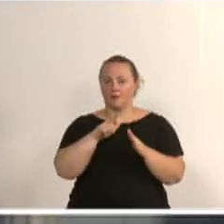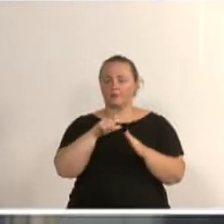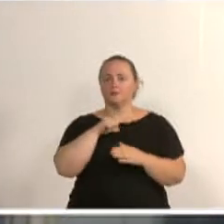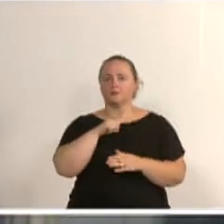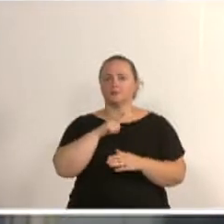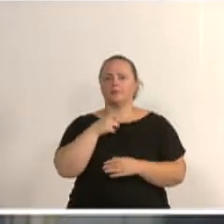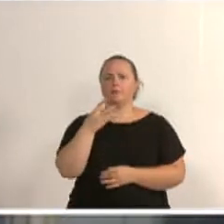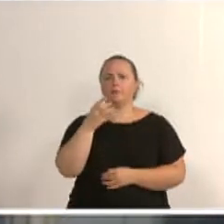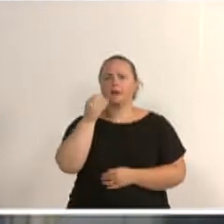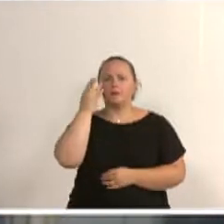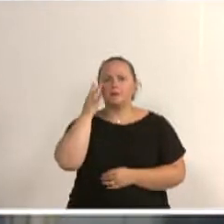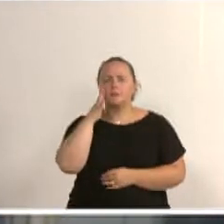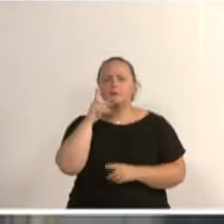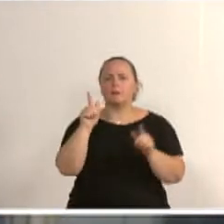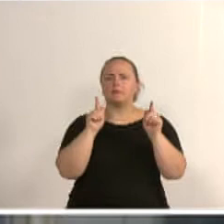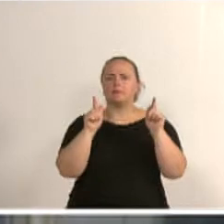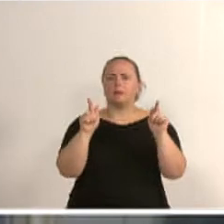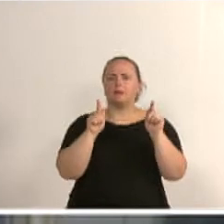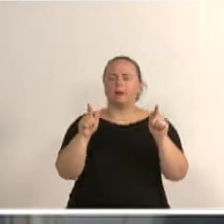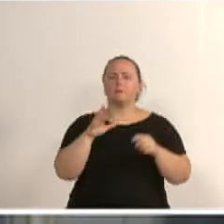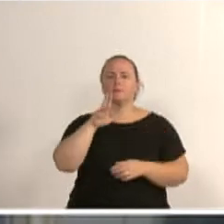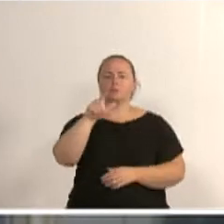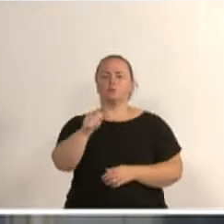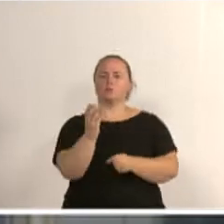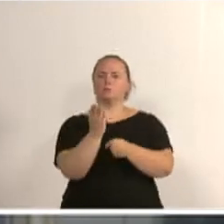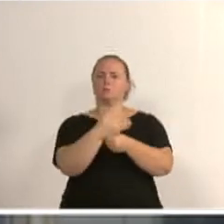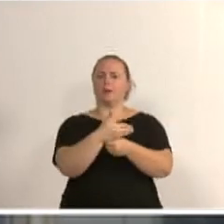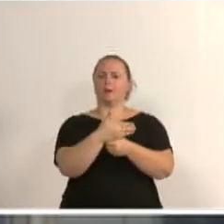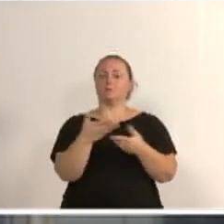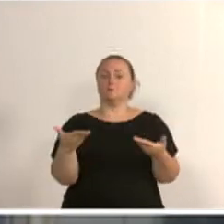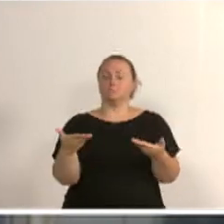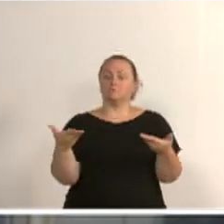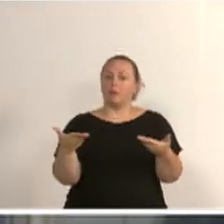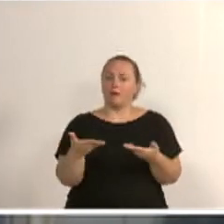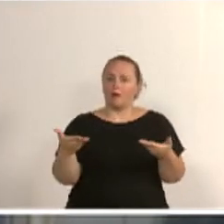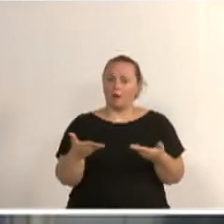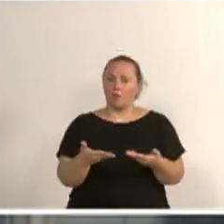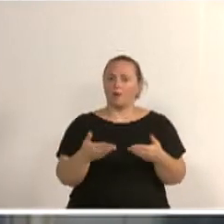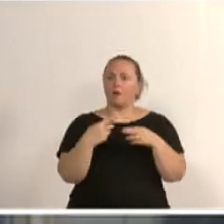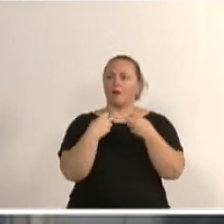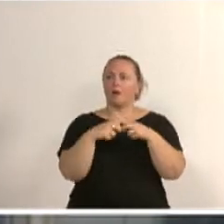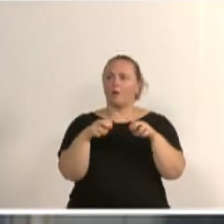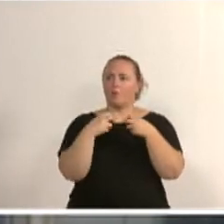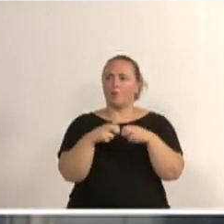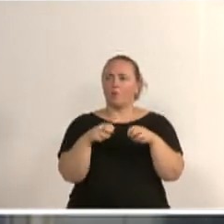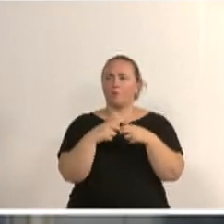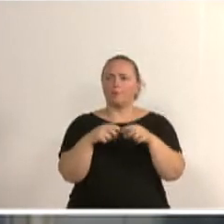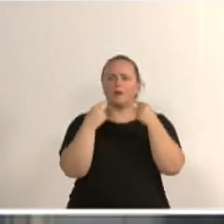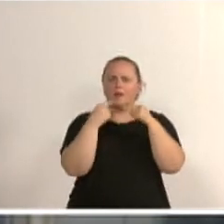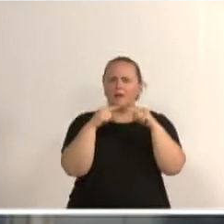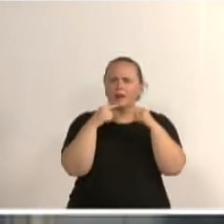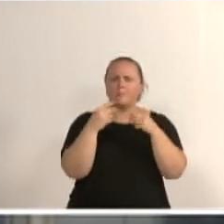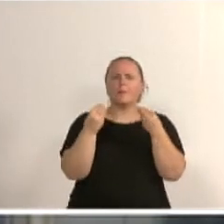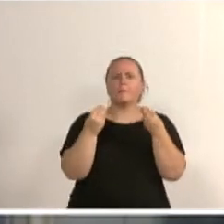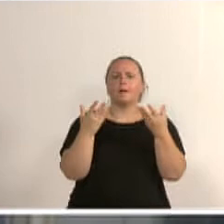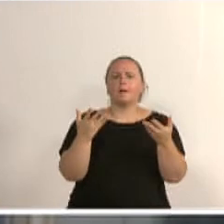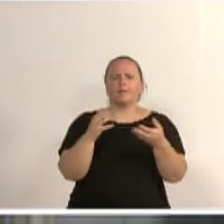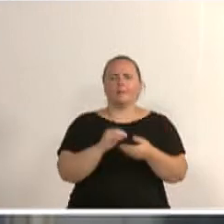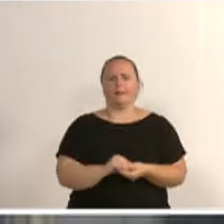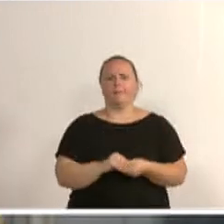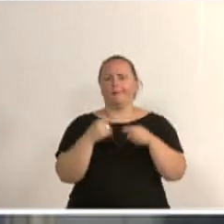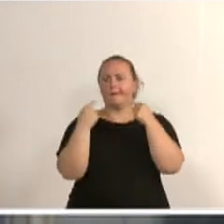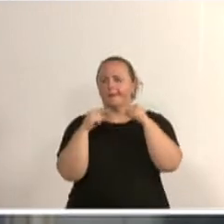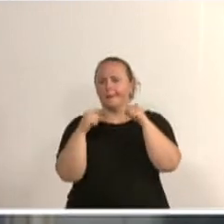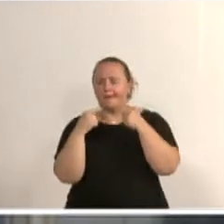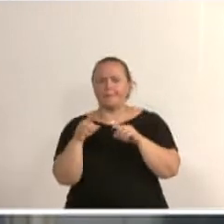de greve, todo mundo andava no táxi. Agora, tem um ônibus branco, vamos reclamar do ônibus, vamos reclamar da passagem, vamos reclamar